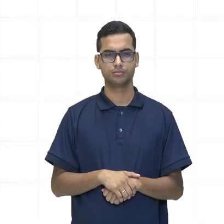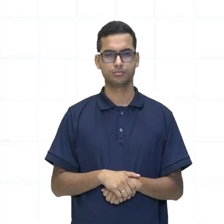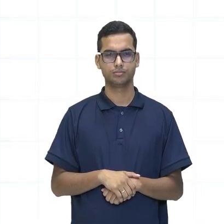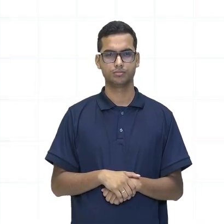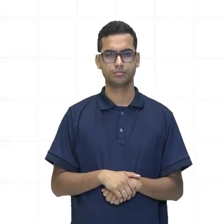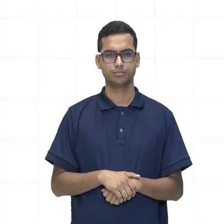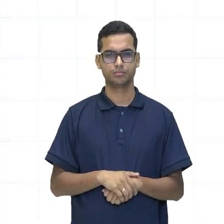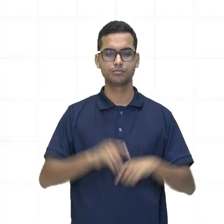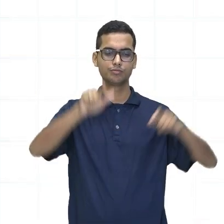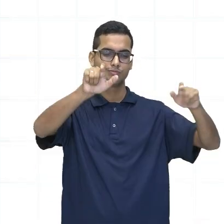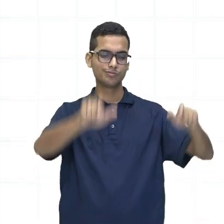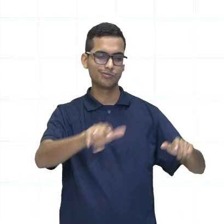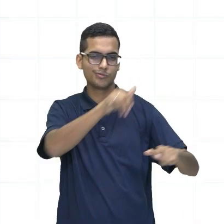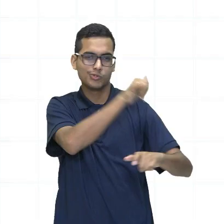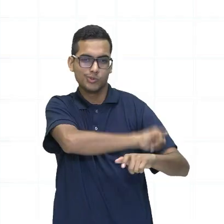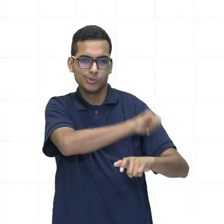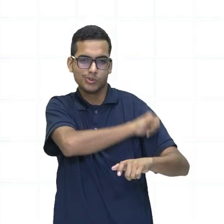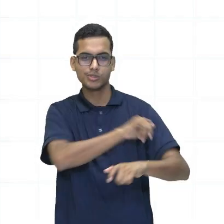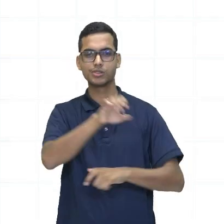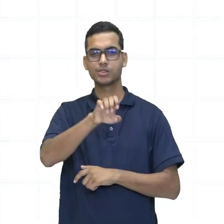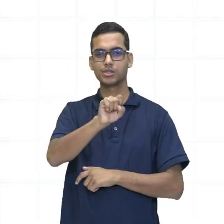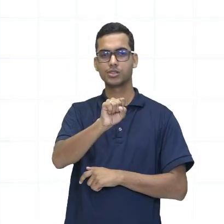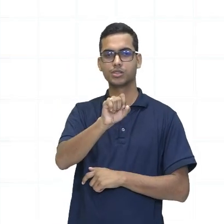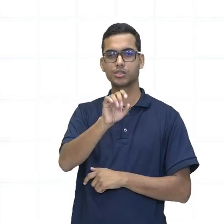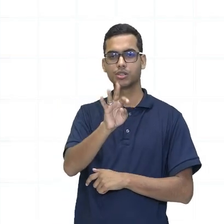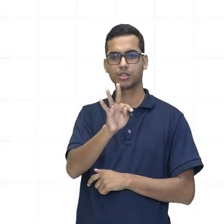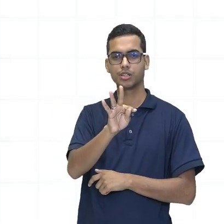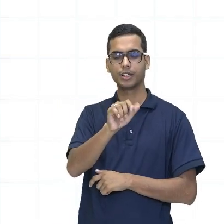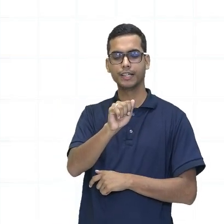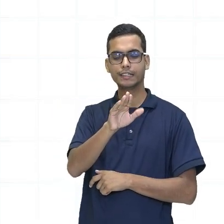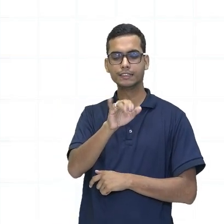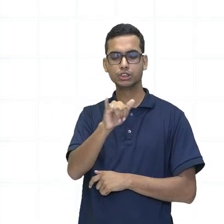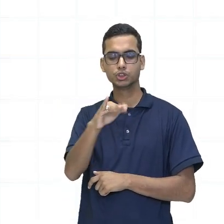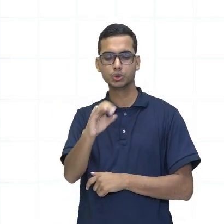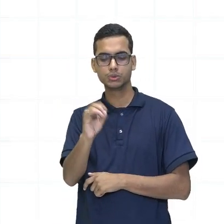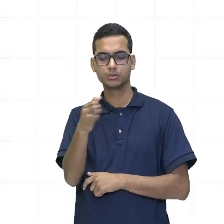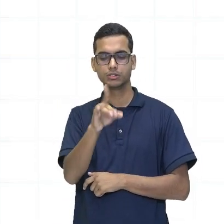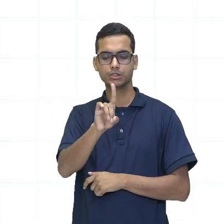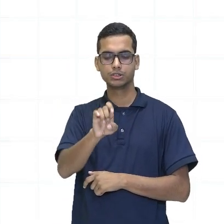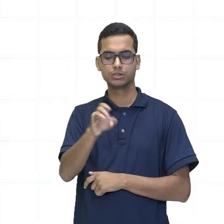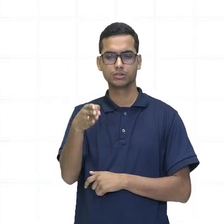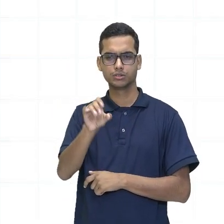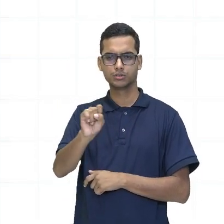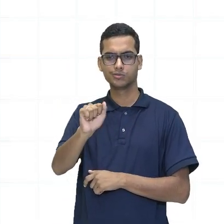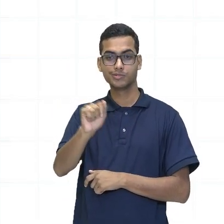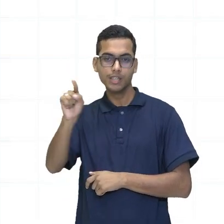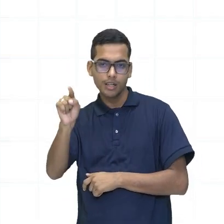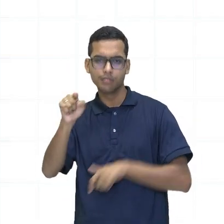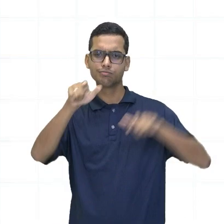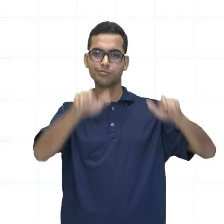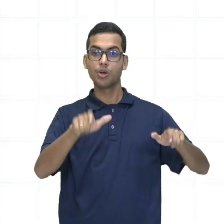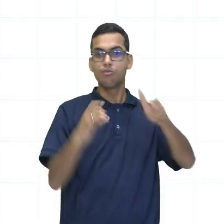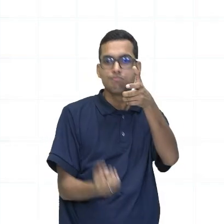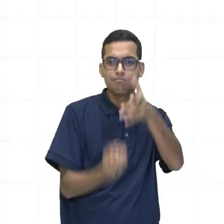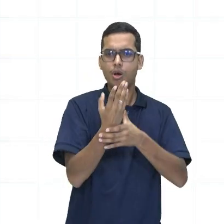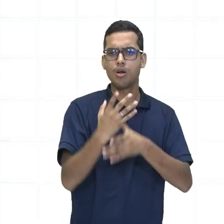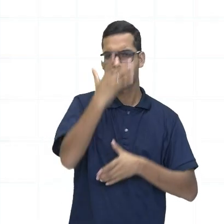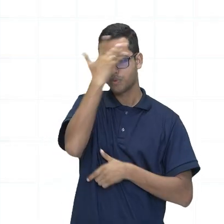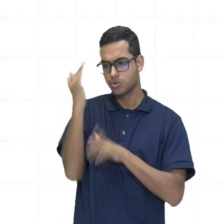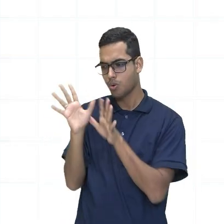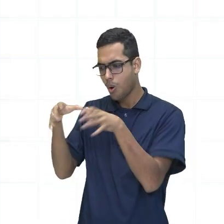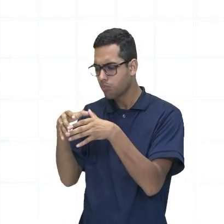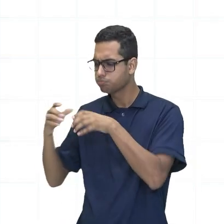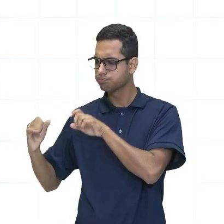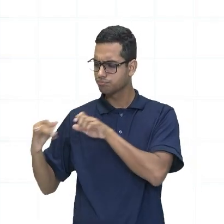bairro Carioca, Estácio de Sá. Então, foi aí que surgiu esse evento grandioso que acontece hoje em dia